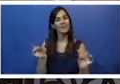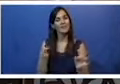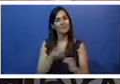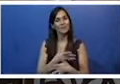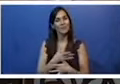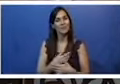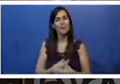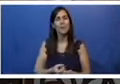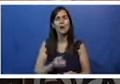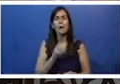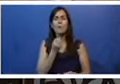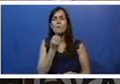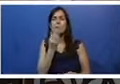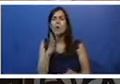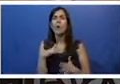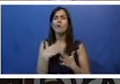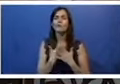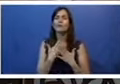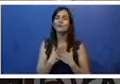tem um todo um ótimo estudo e até a próxima